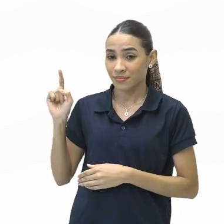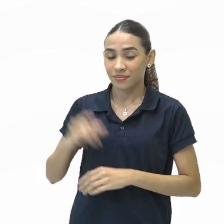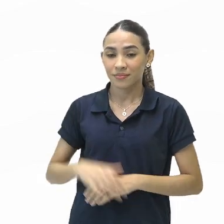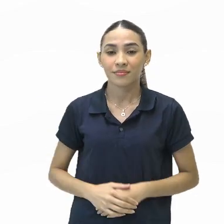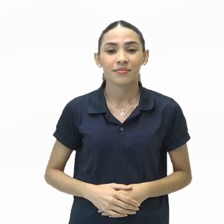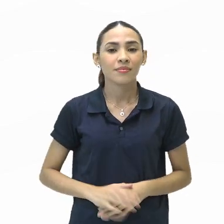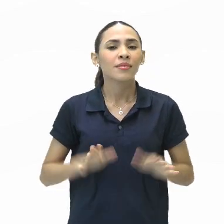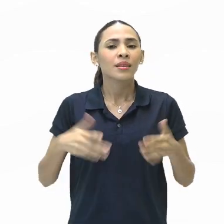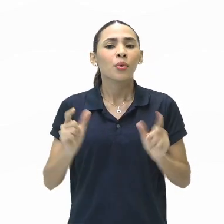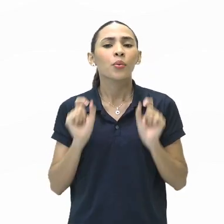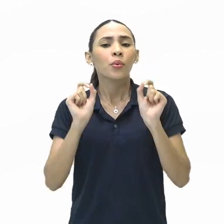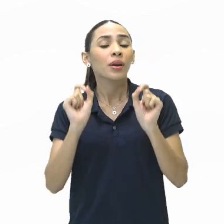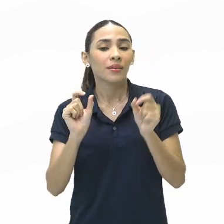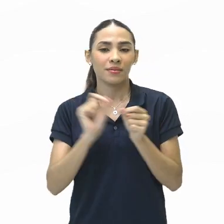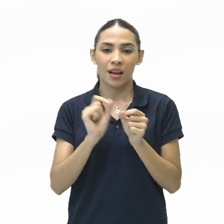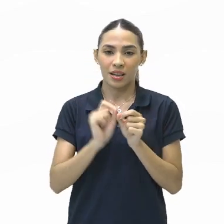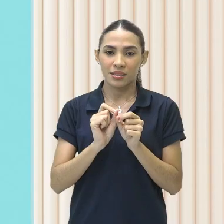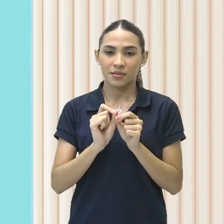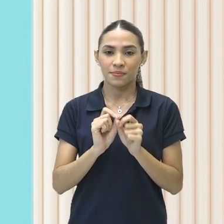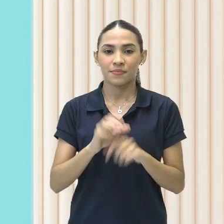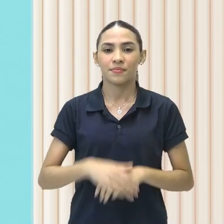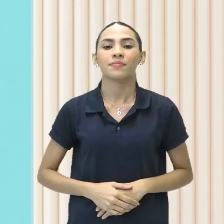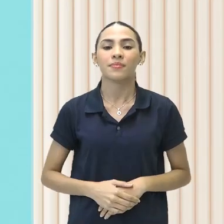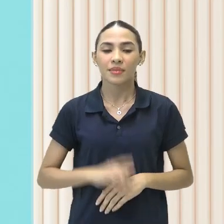que é que a gente faz, né? Fez aí o